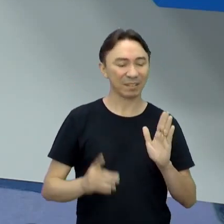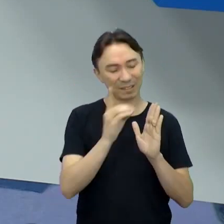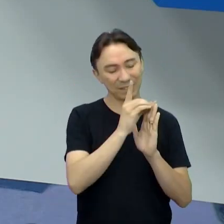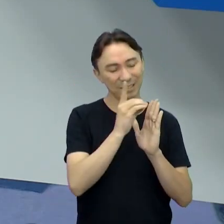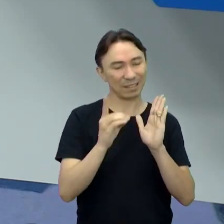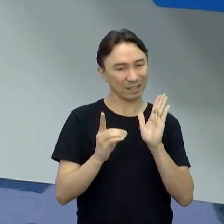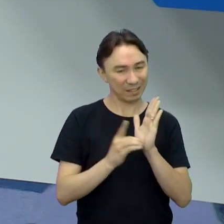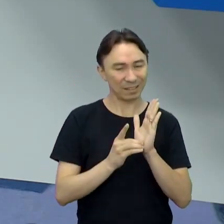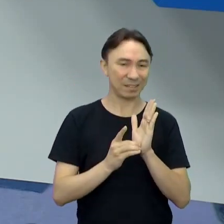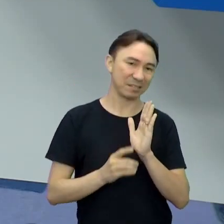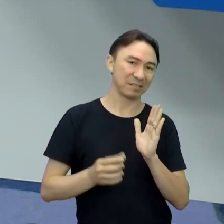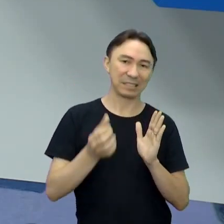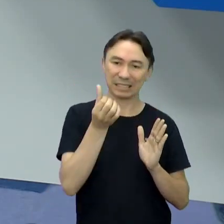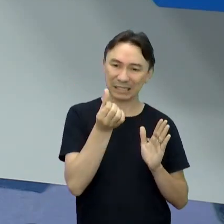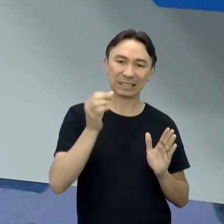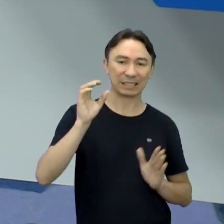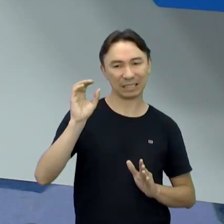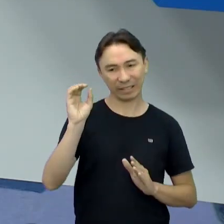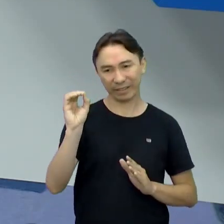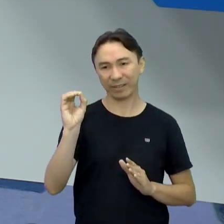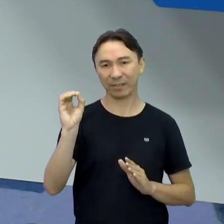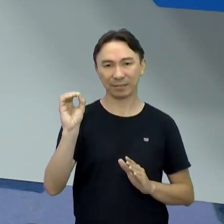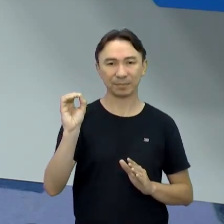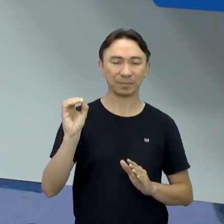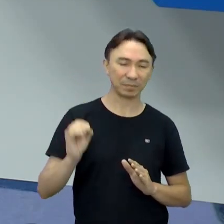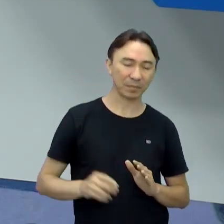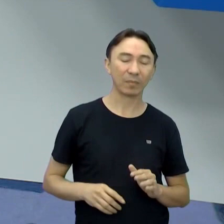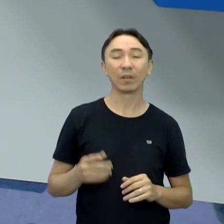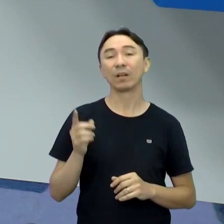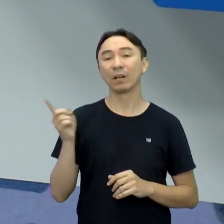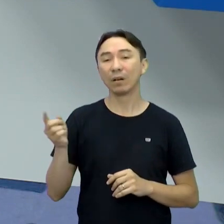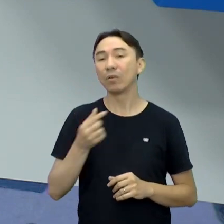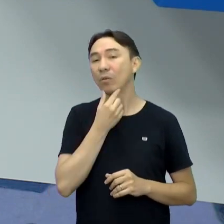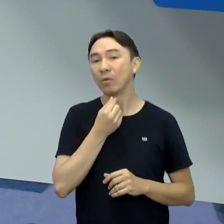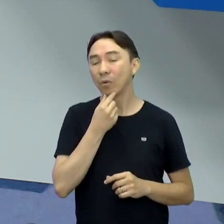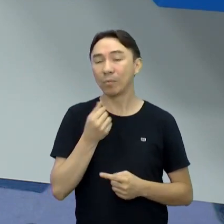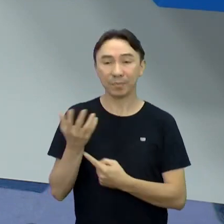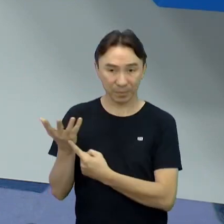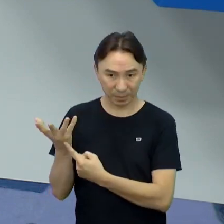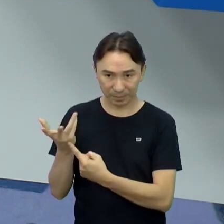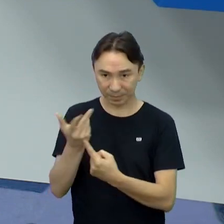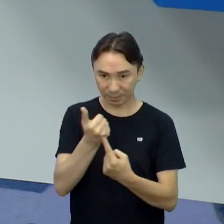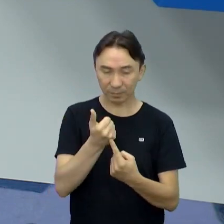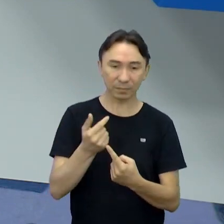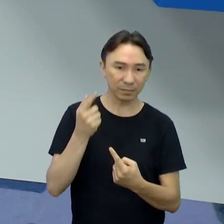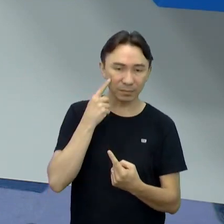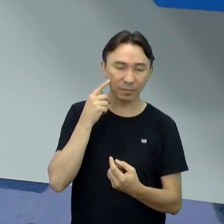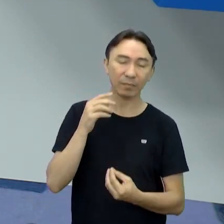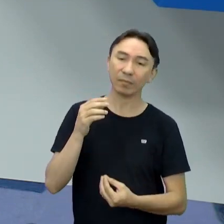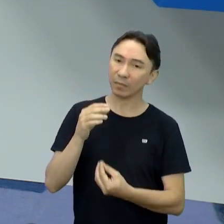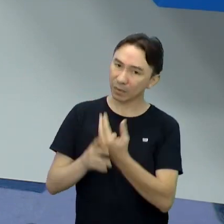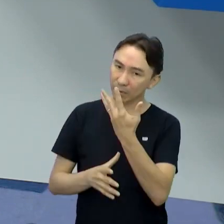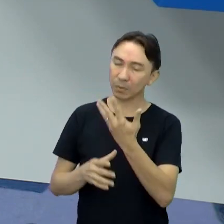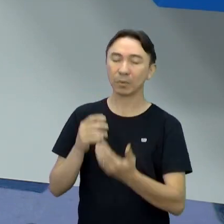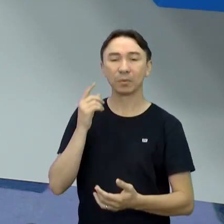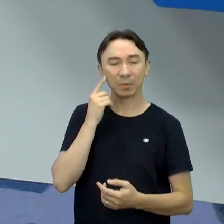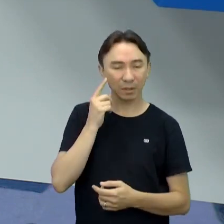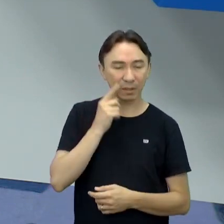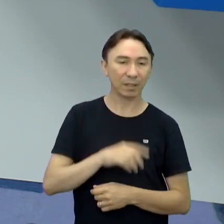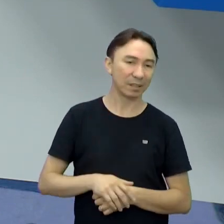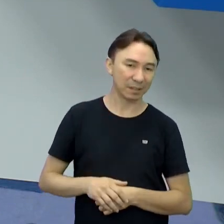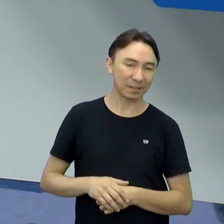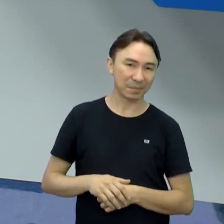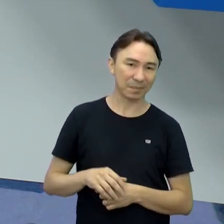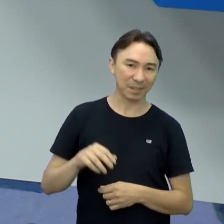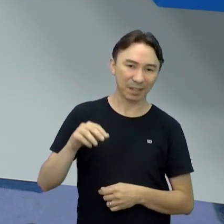foi inaugurado por um artista chamado Capral, né? E hoje, que